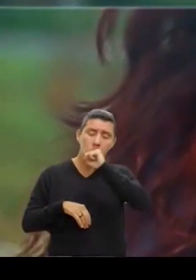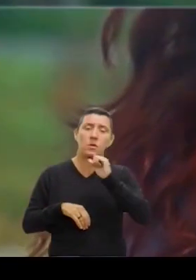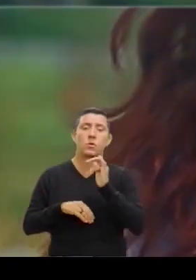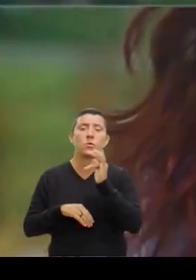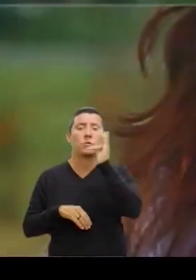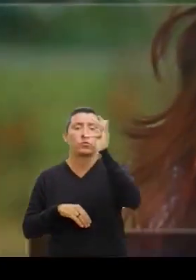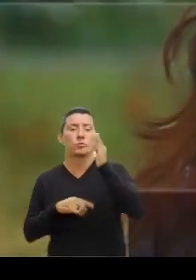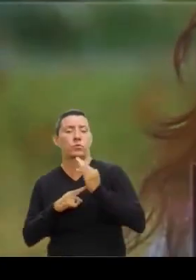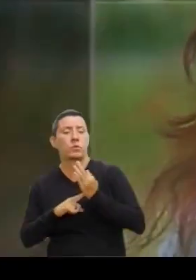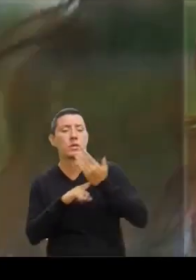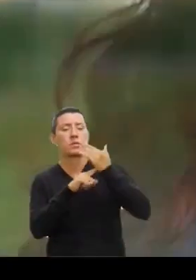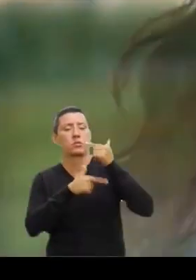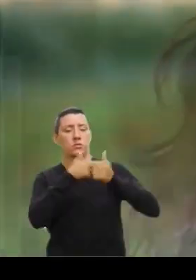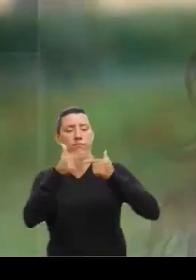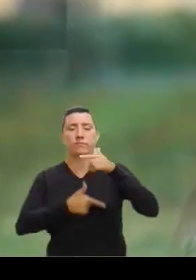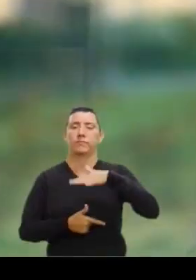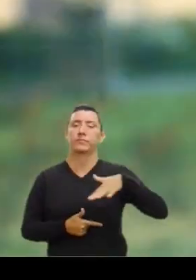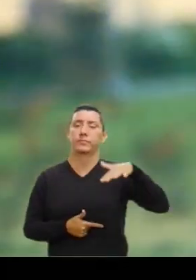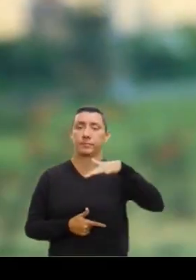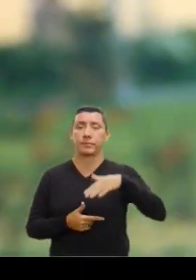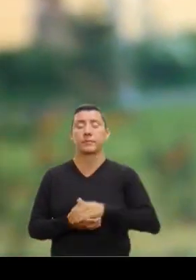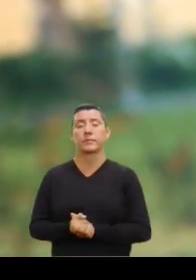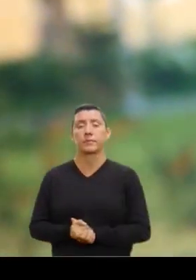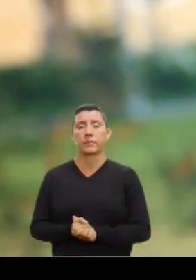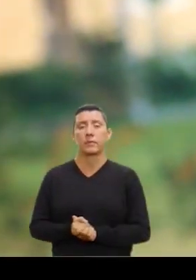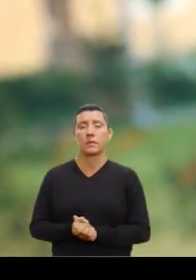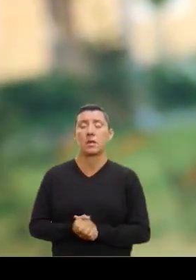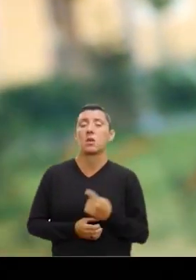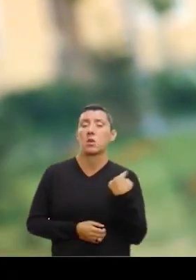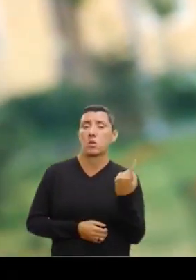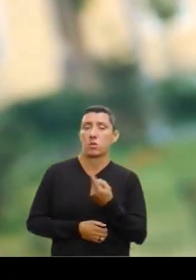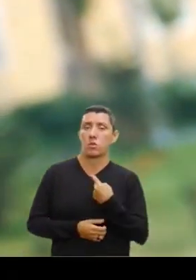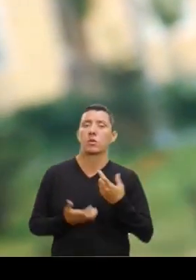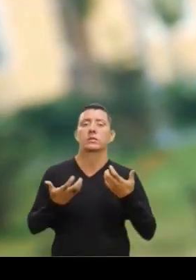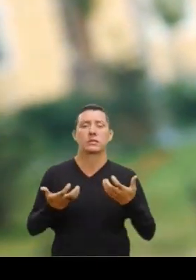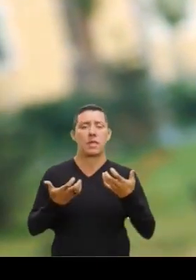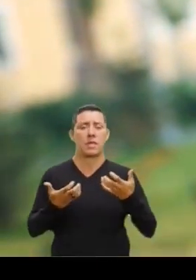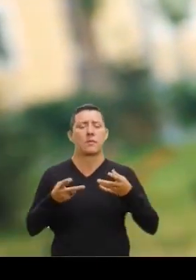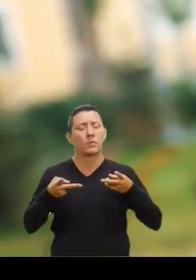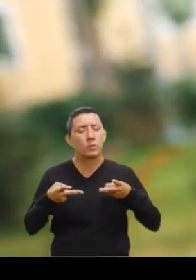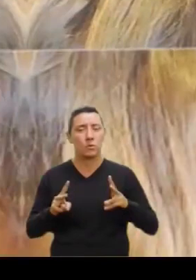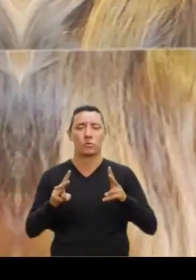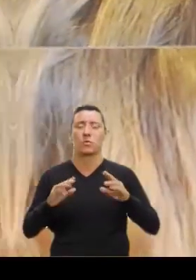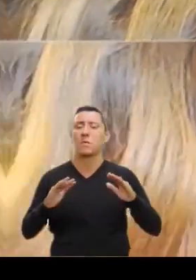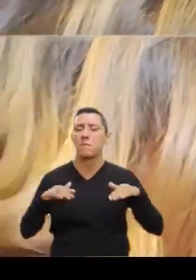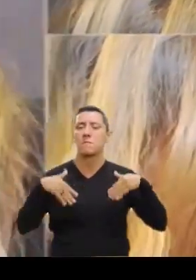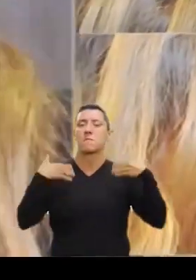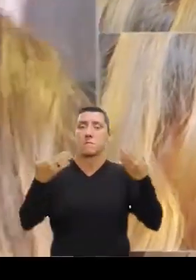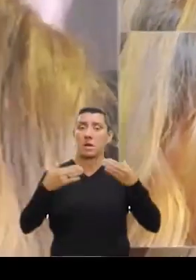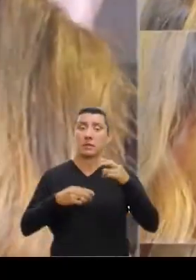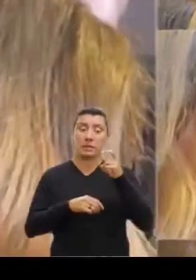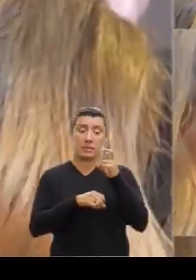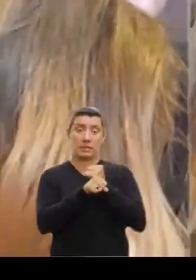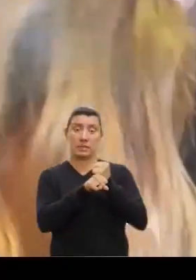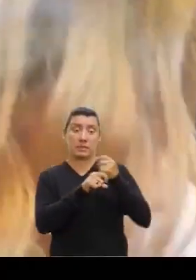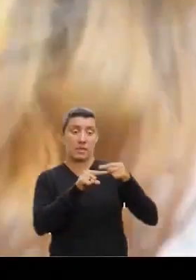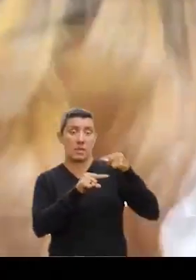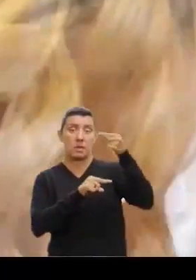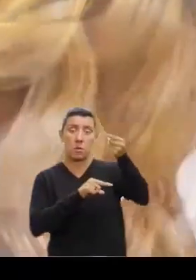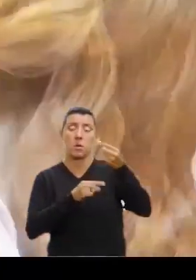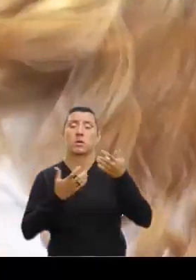os novos prefeitos tecnológicos nacionais Mas queremos muito mais para os próximos cinco anos